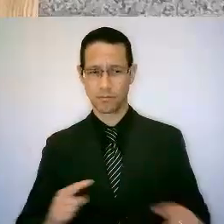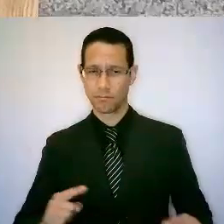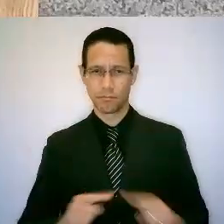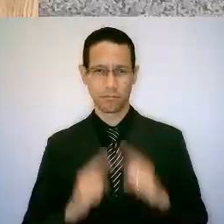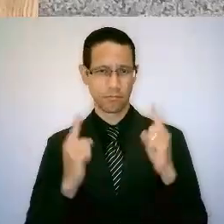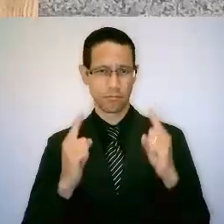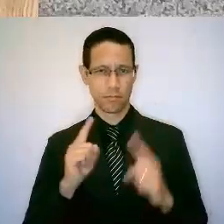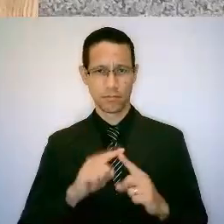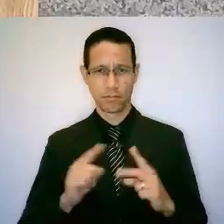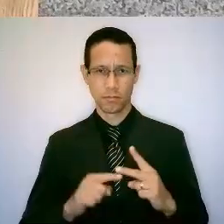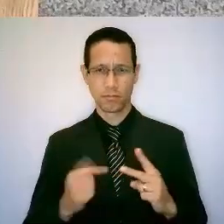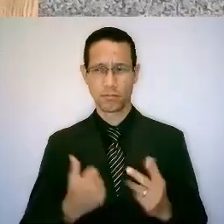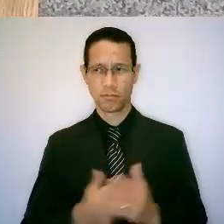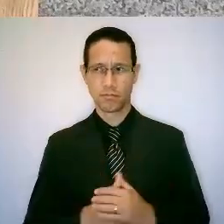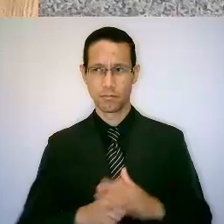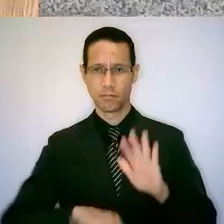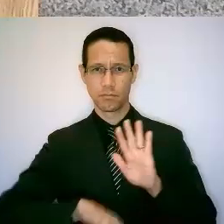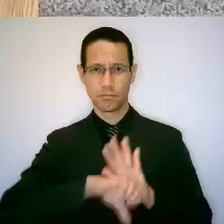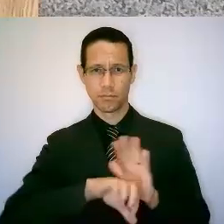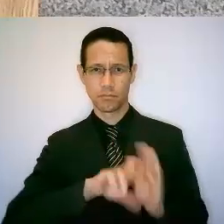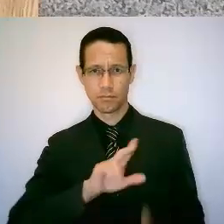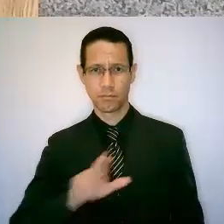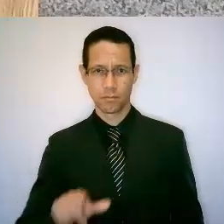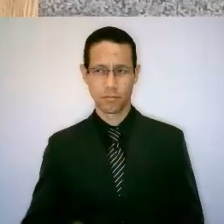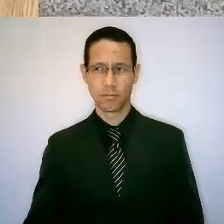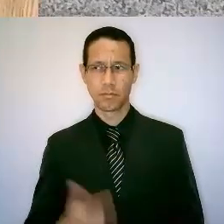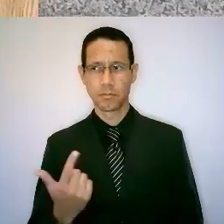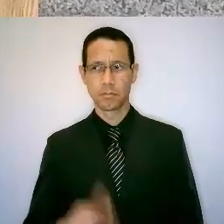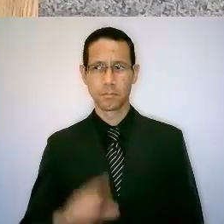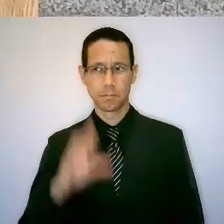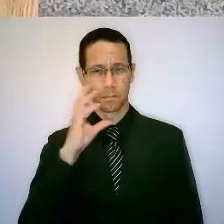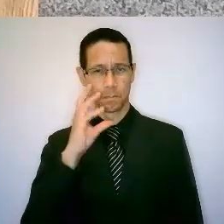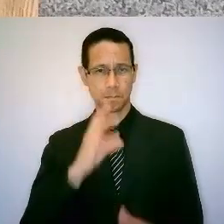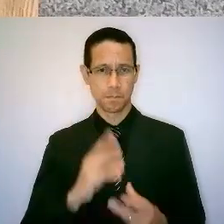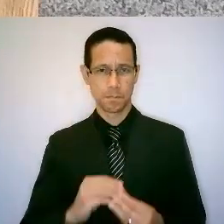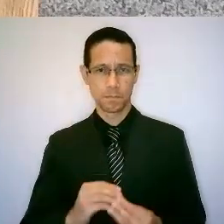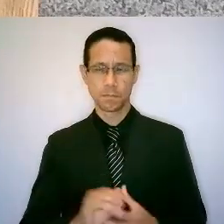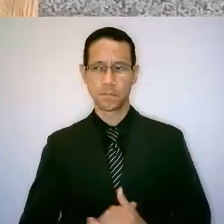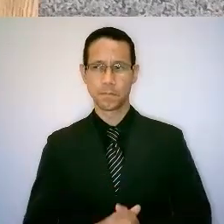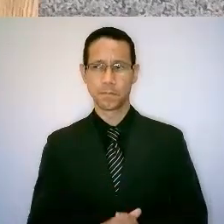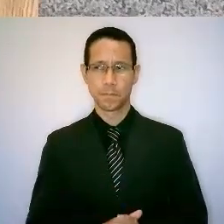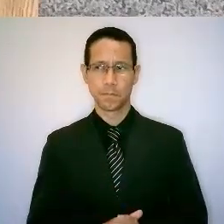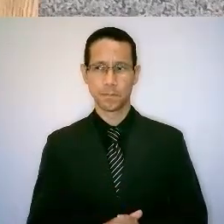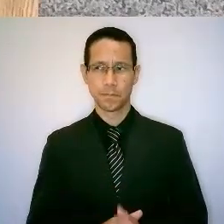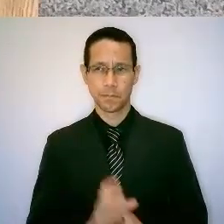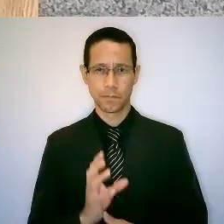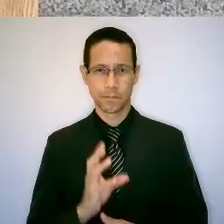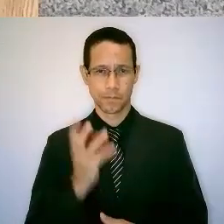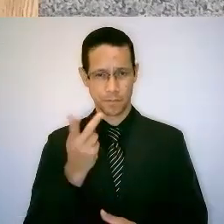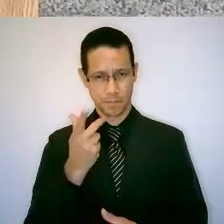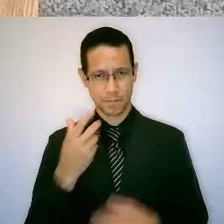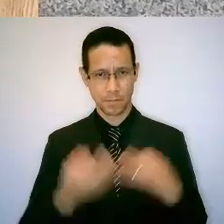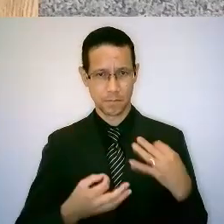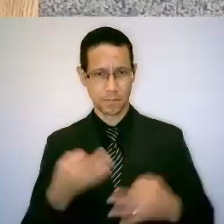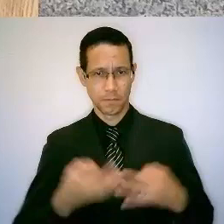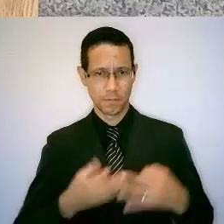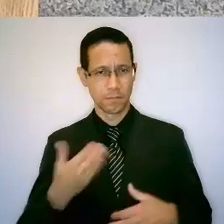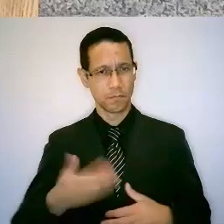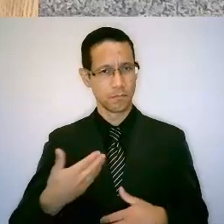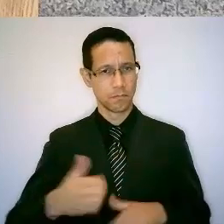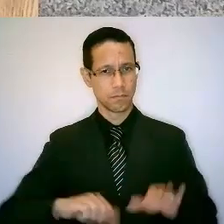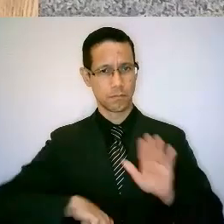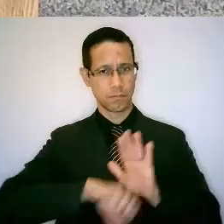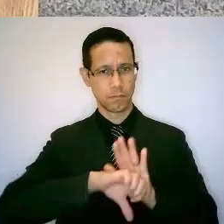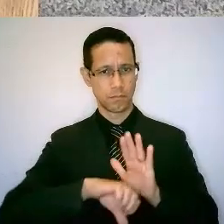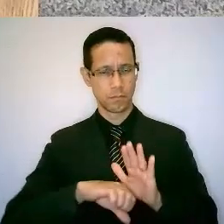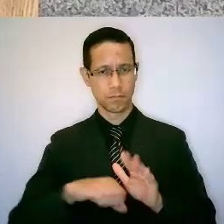intrínseco é o tipo penal e por fim excelências a circunstância judicial das consequências do crime todo crime de